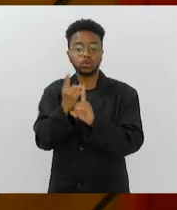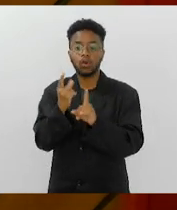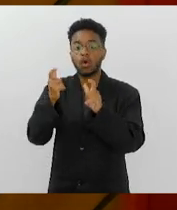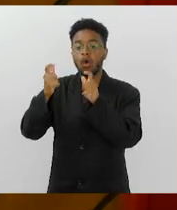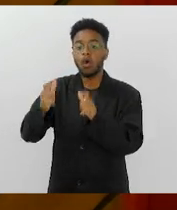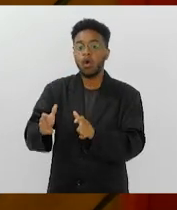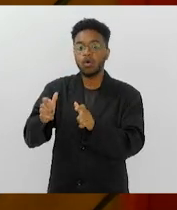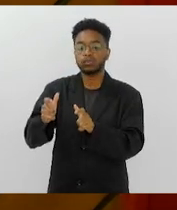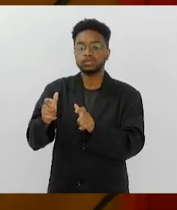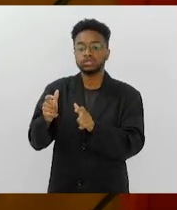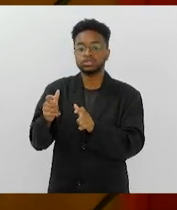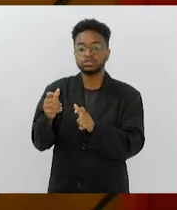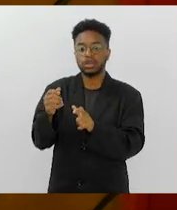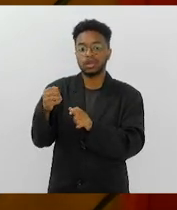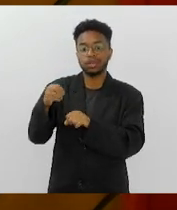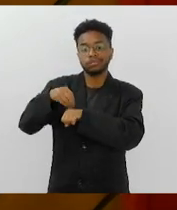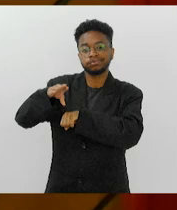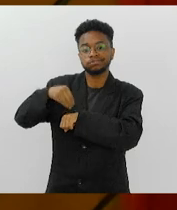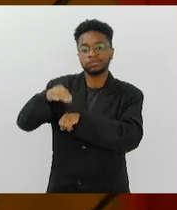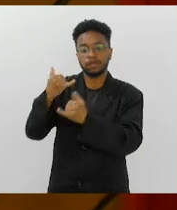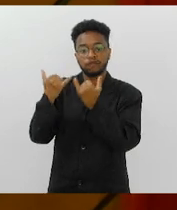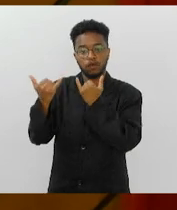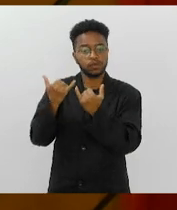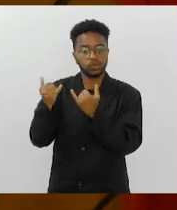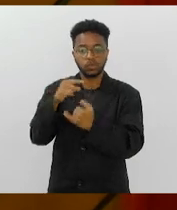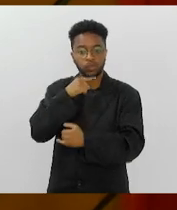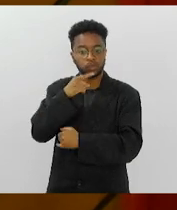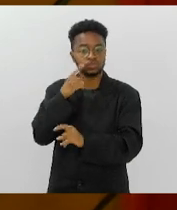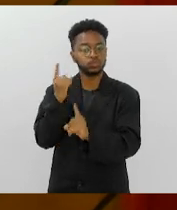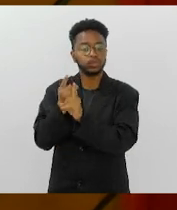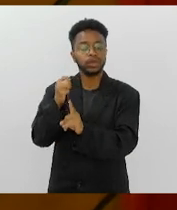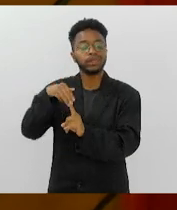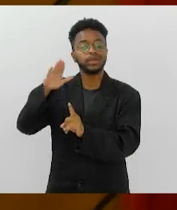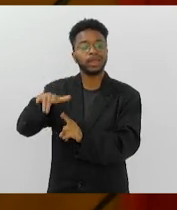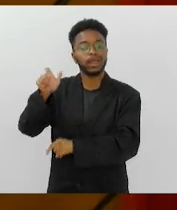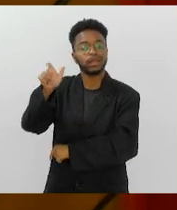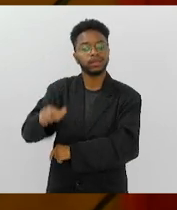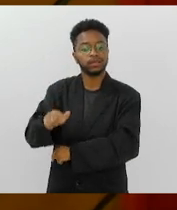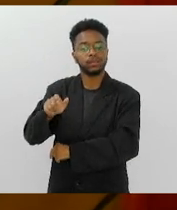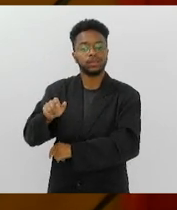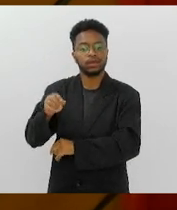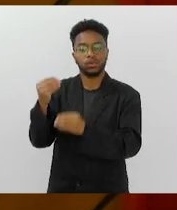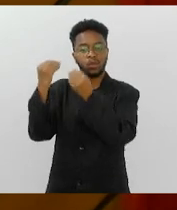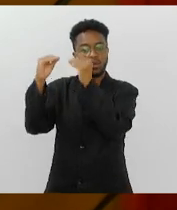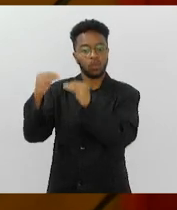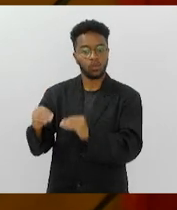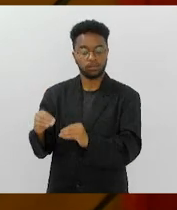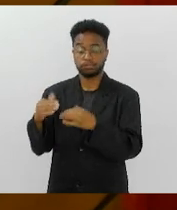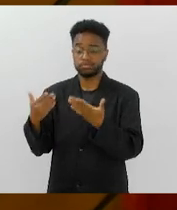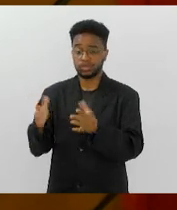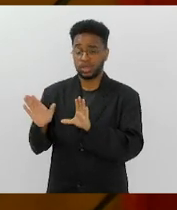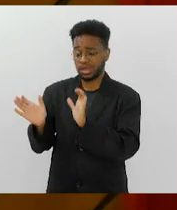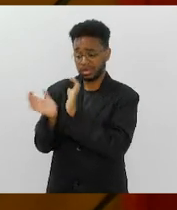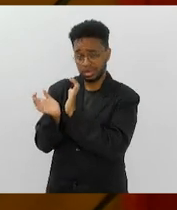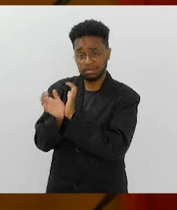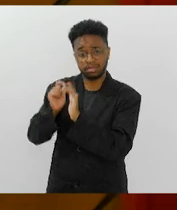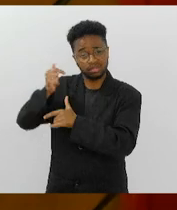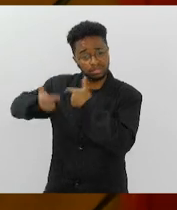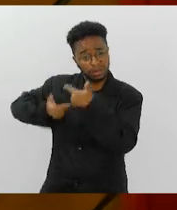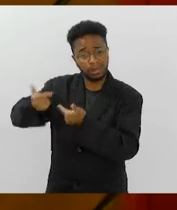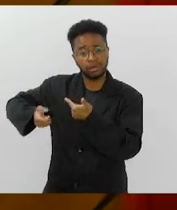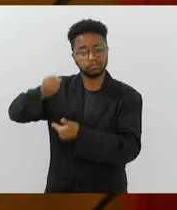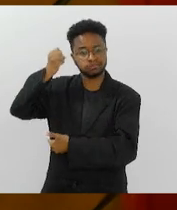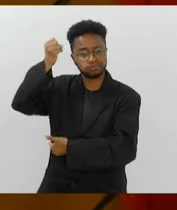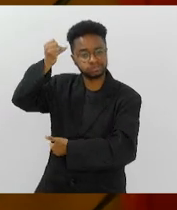partia o sinal. Então eles não tinham a identificação de quem seria o autor daquela postagem. Trabalharam muito, o sábado, a